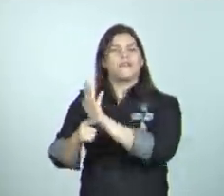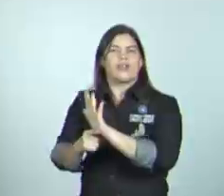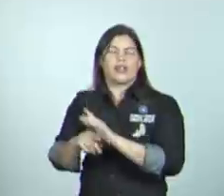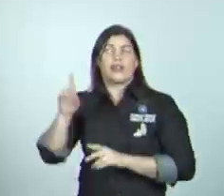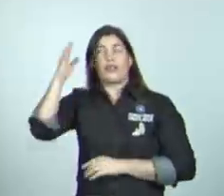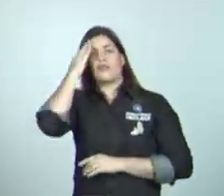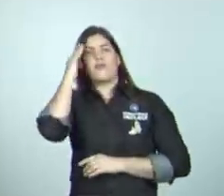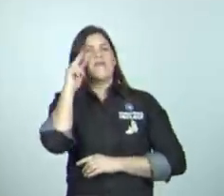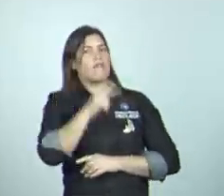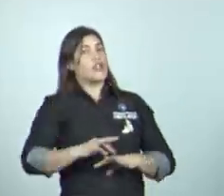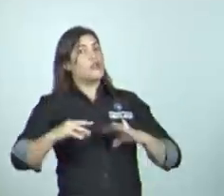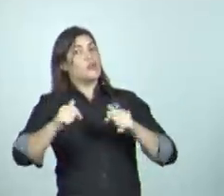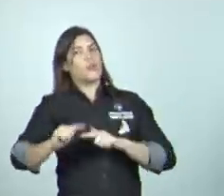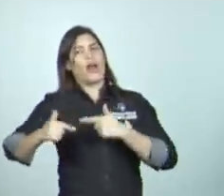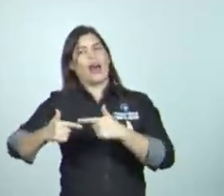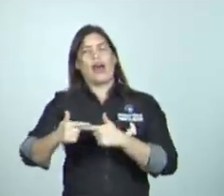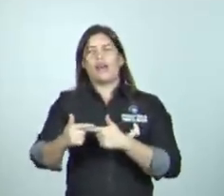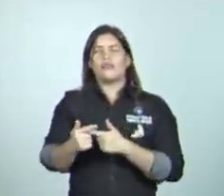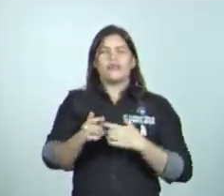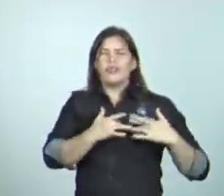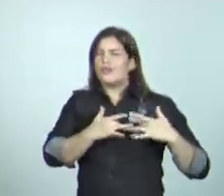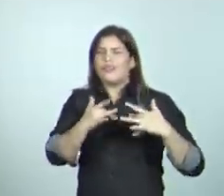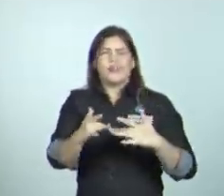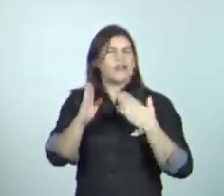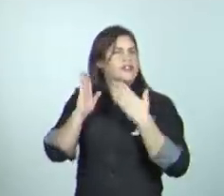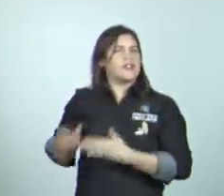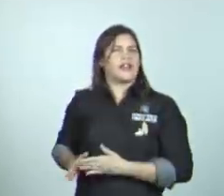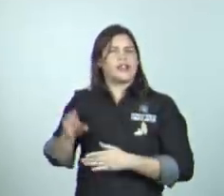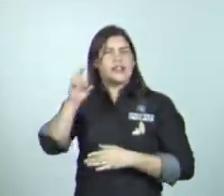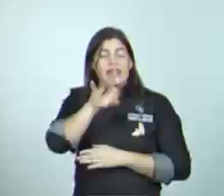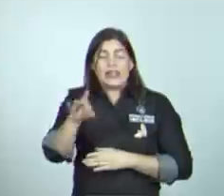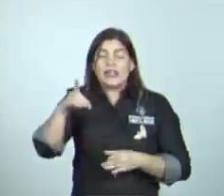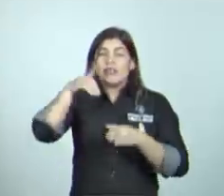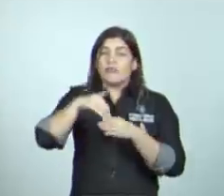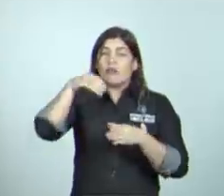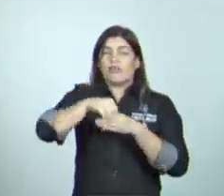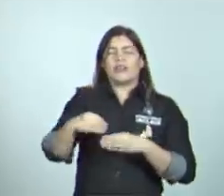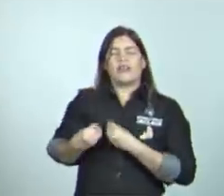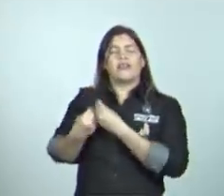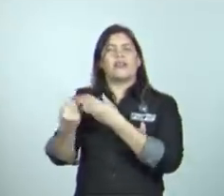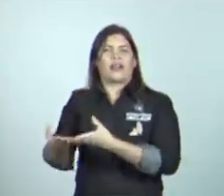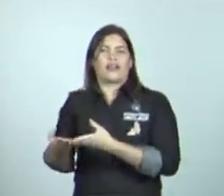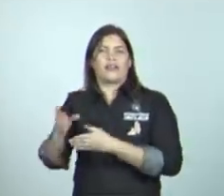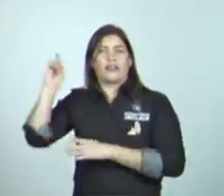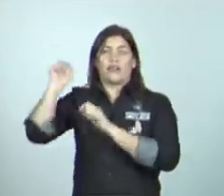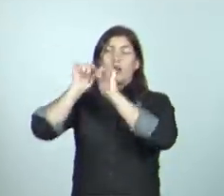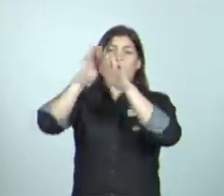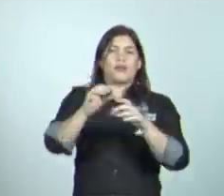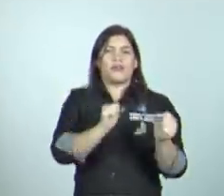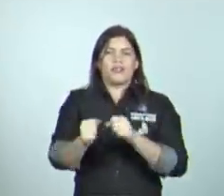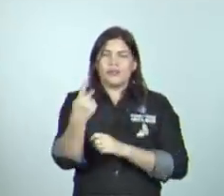cada ato de generosidade cadastro de fidelidade cada dízimo está sendo entregue cada oferta deus te abençoe poderosamente